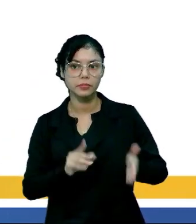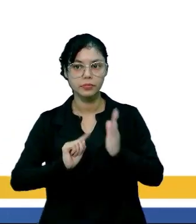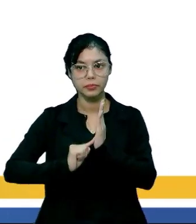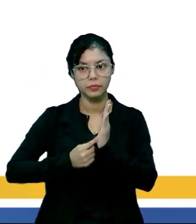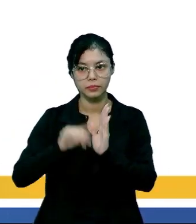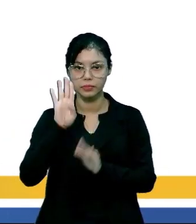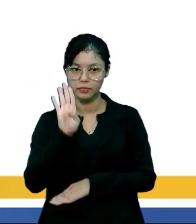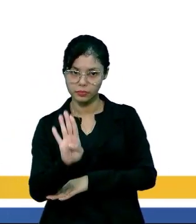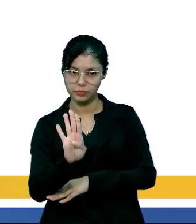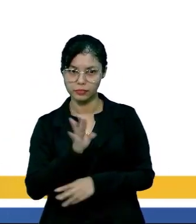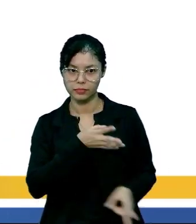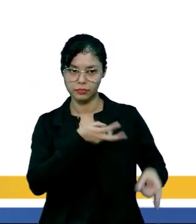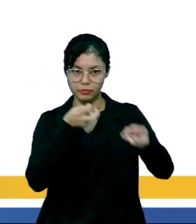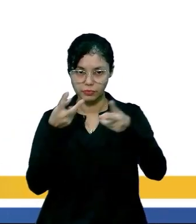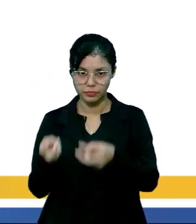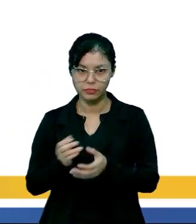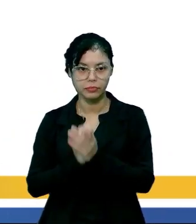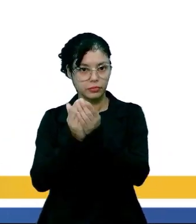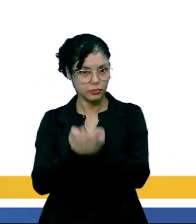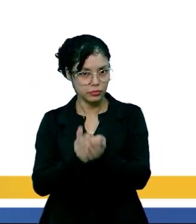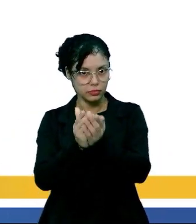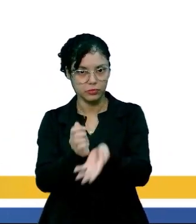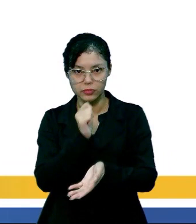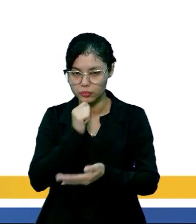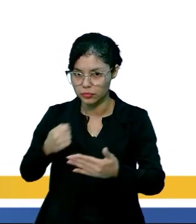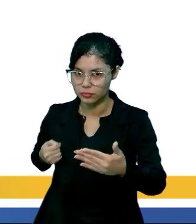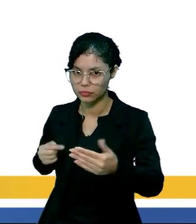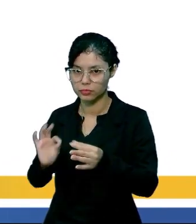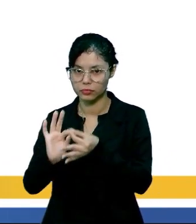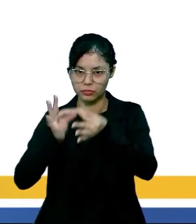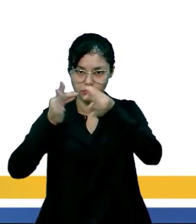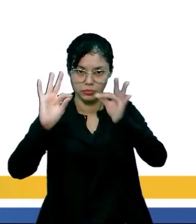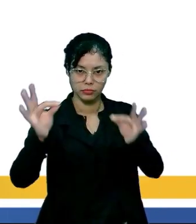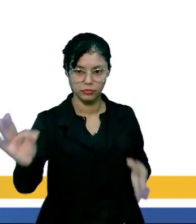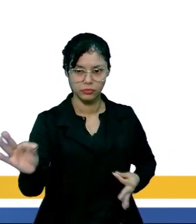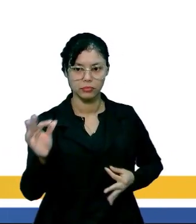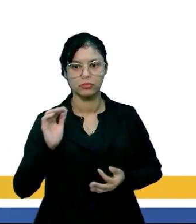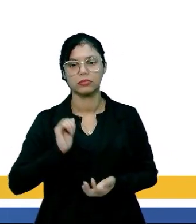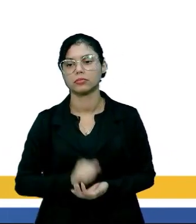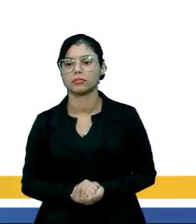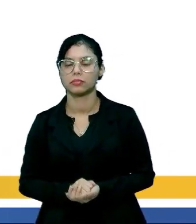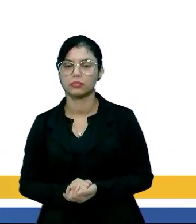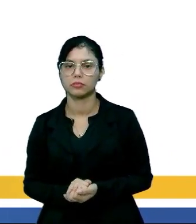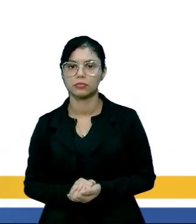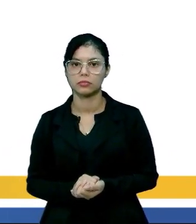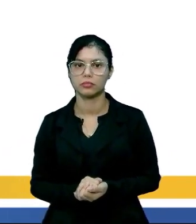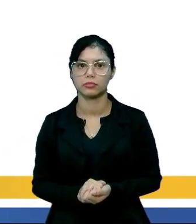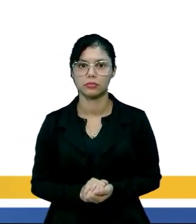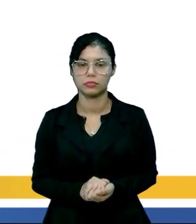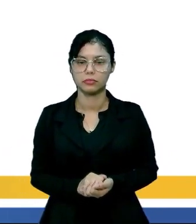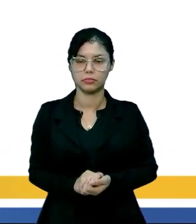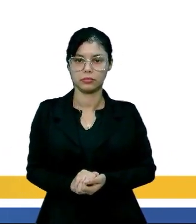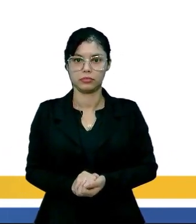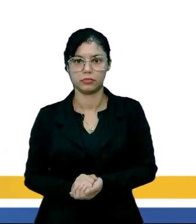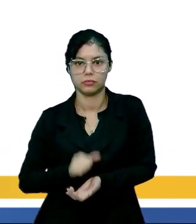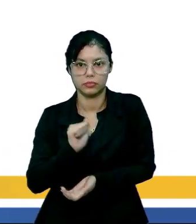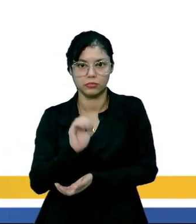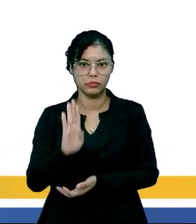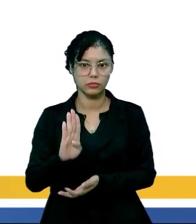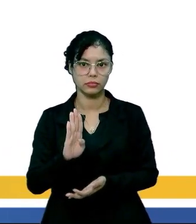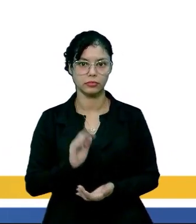ao chegar ao ponto B, verificou que o barco havia percorrido a